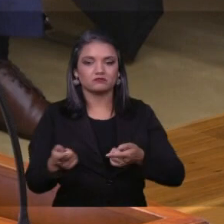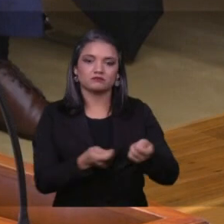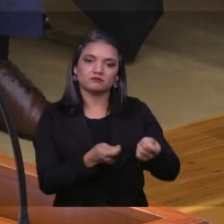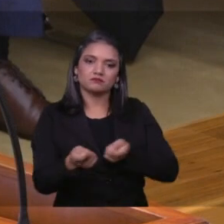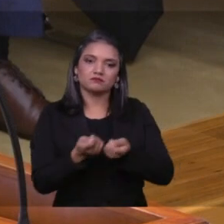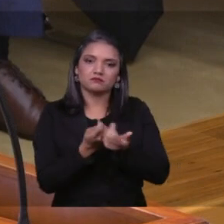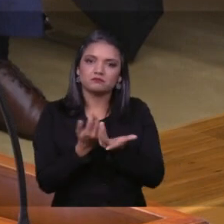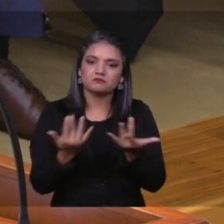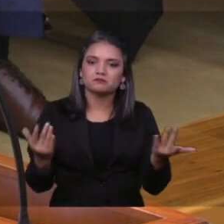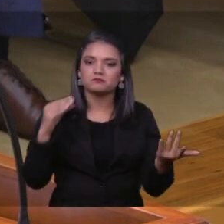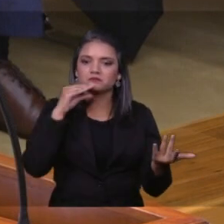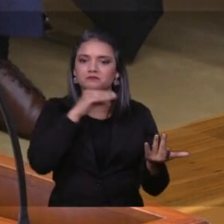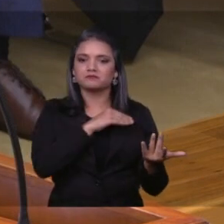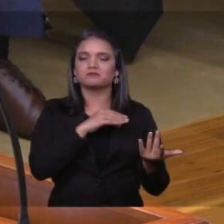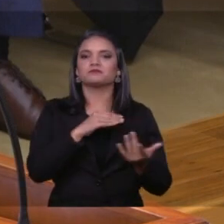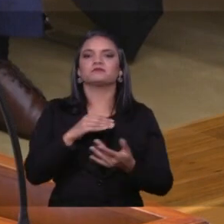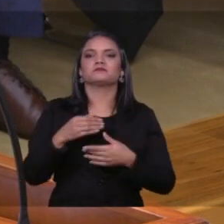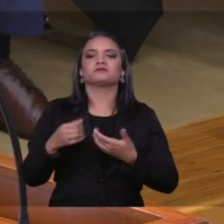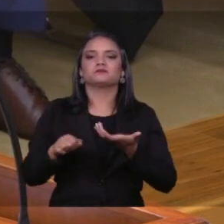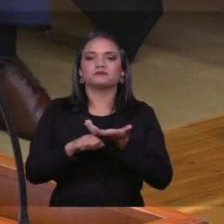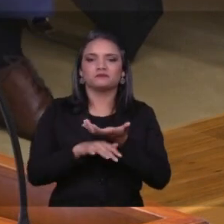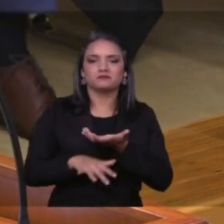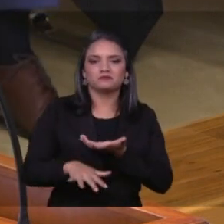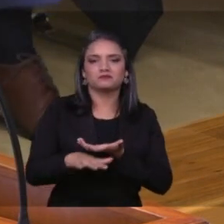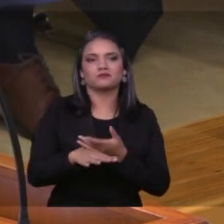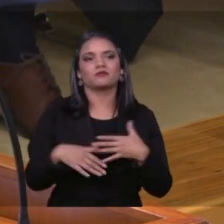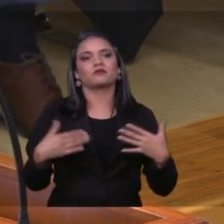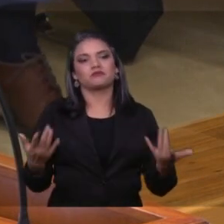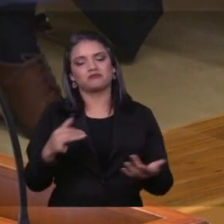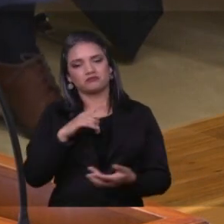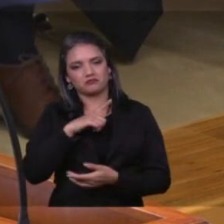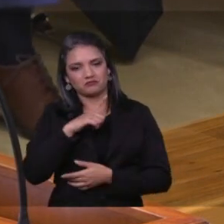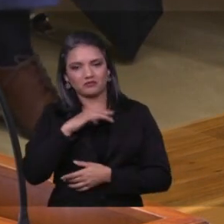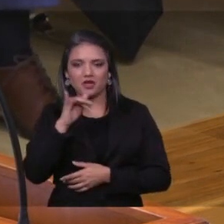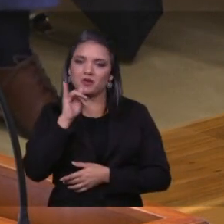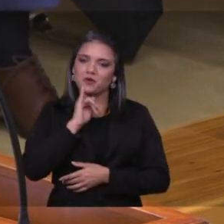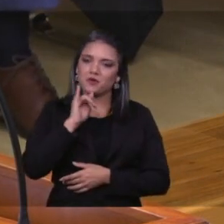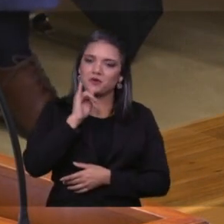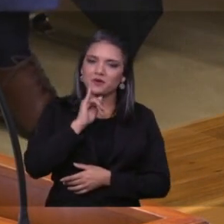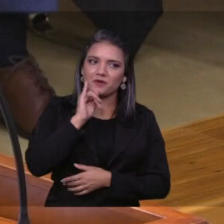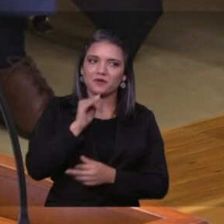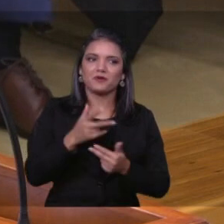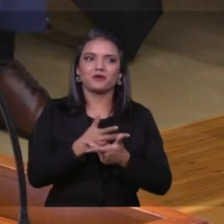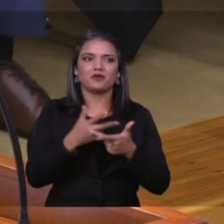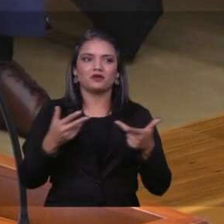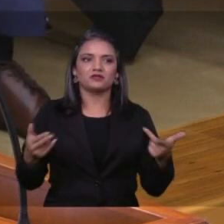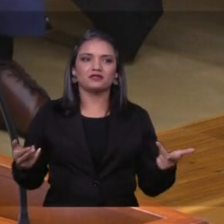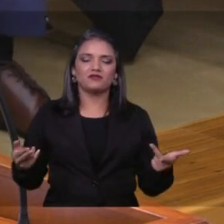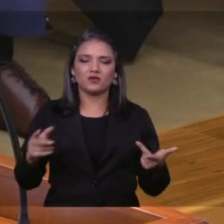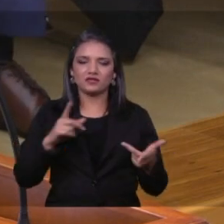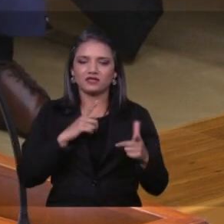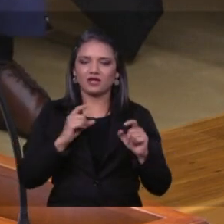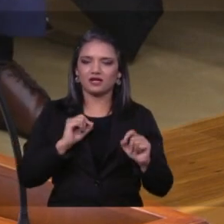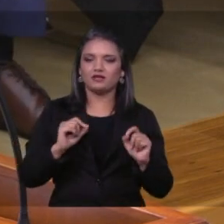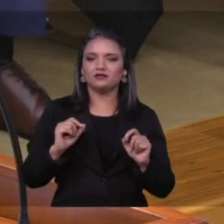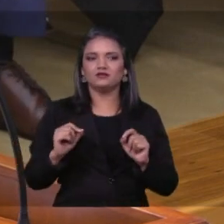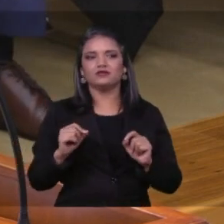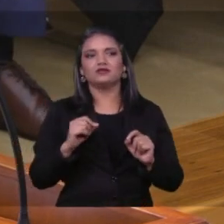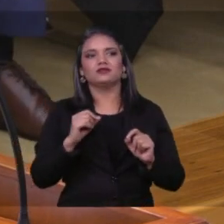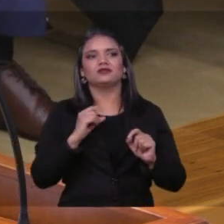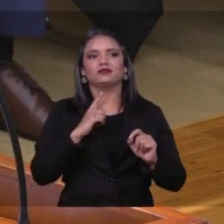no Bioma do Pantanal. Excelências, a partir desses exemplos, é possível notar que foi iniciada uma profunda alteração